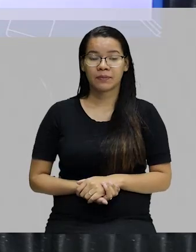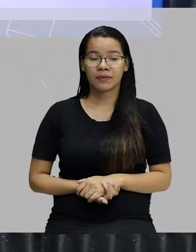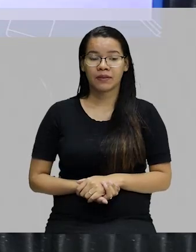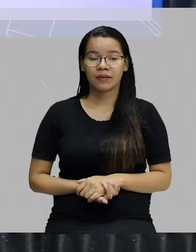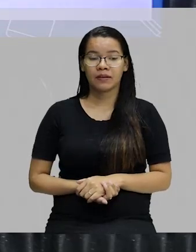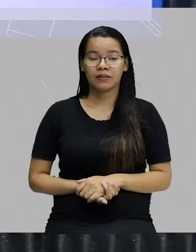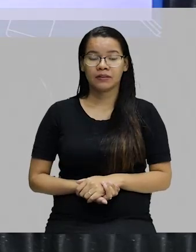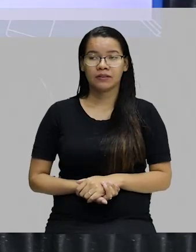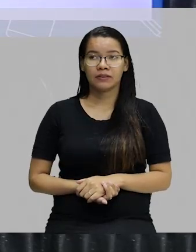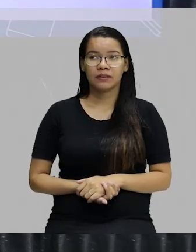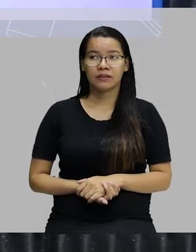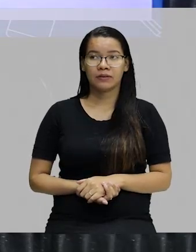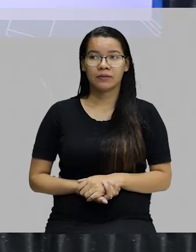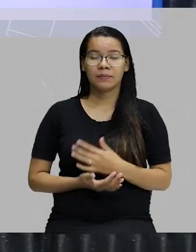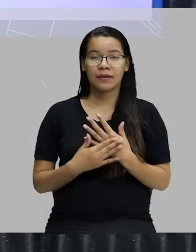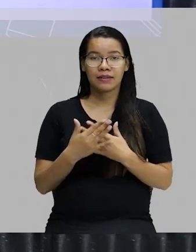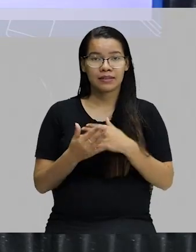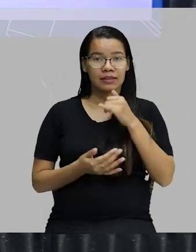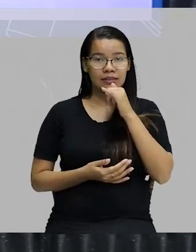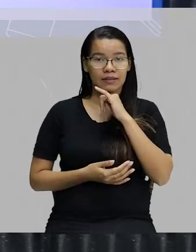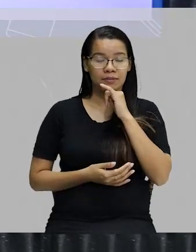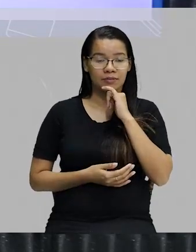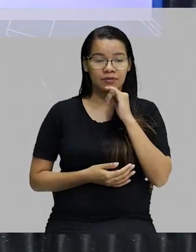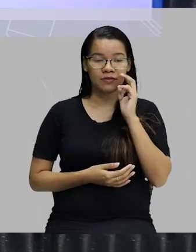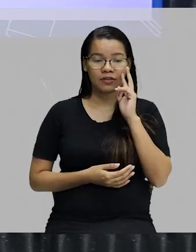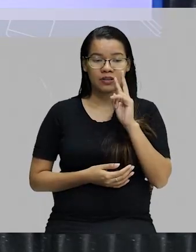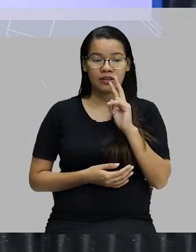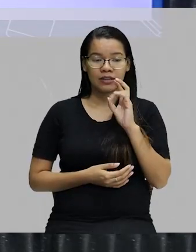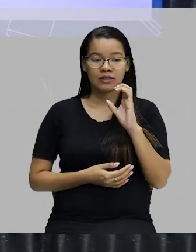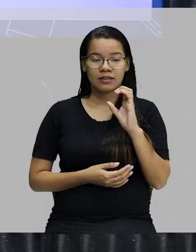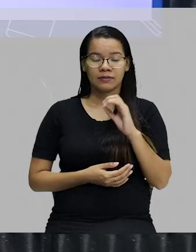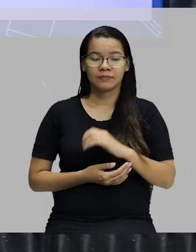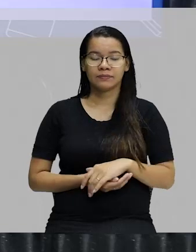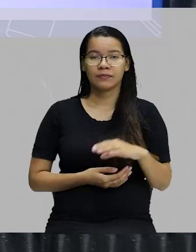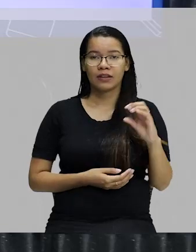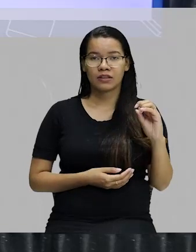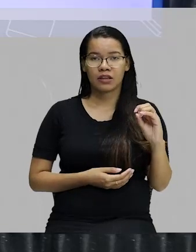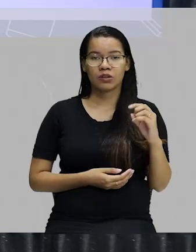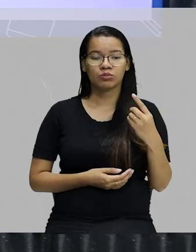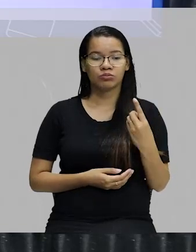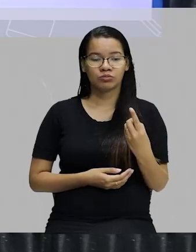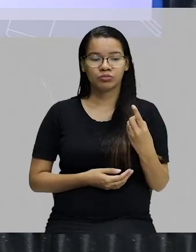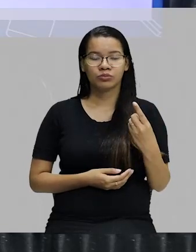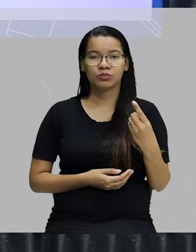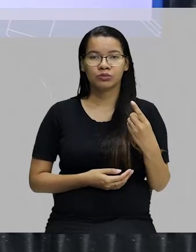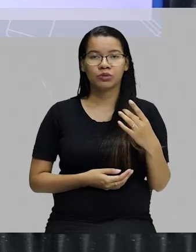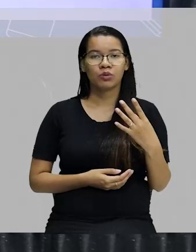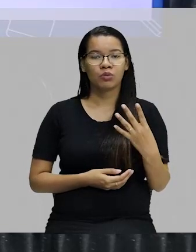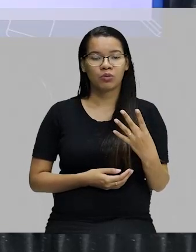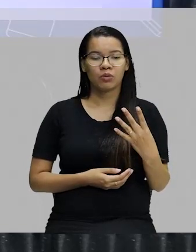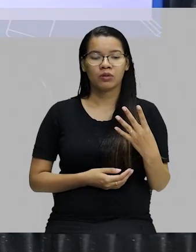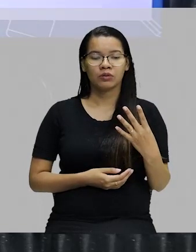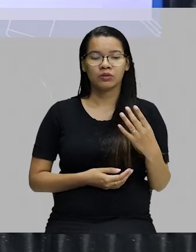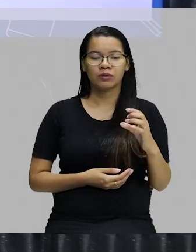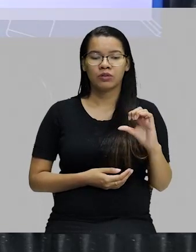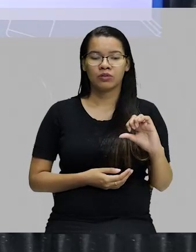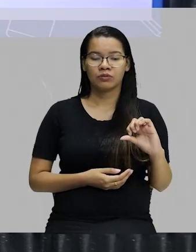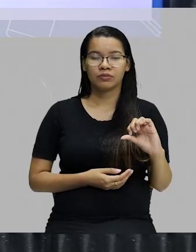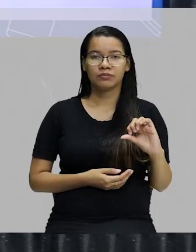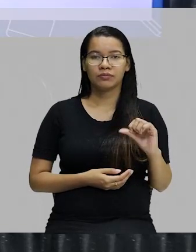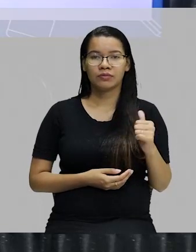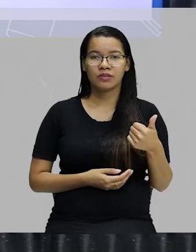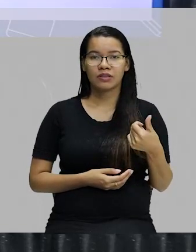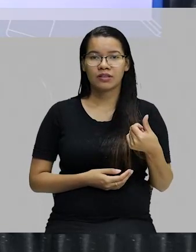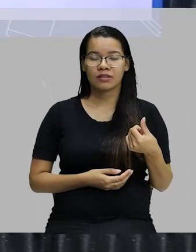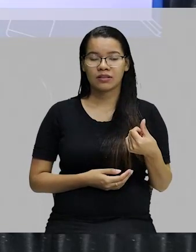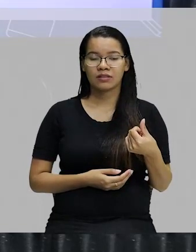mais dois exemplos. Acompanha comigo aqui na letra C. 0, 1, 4,